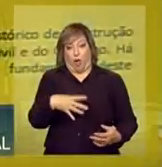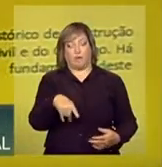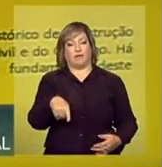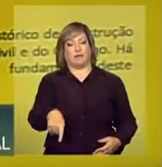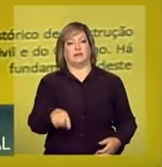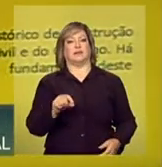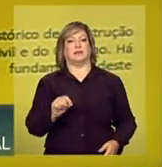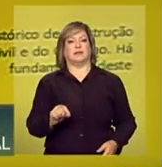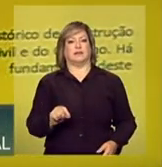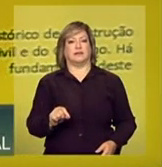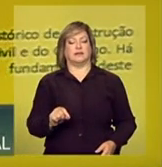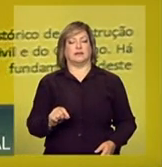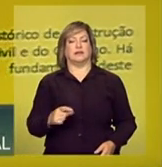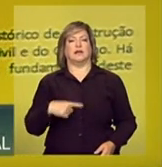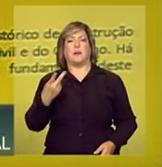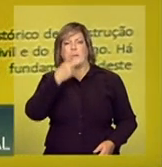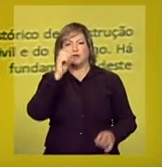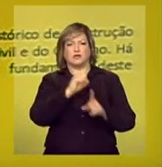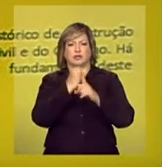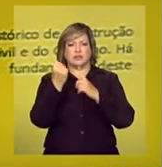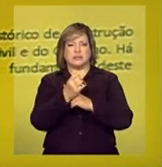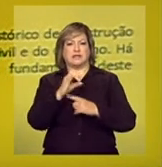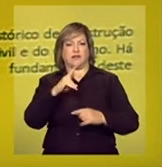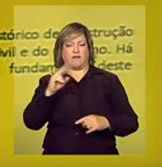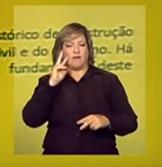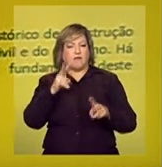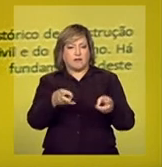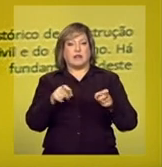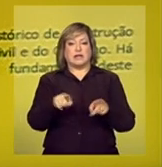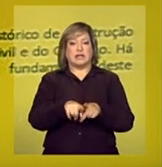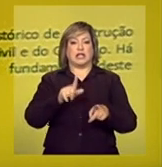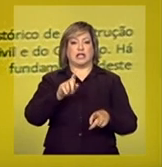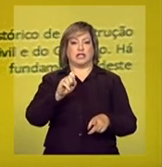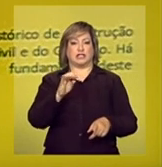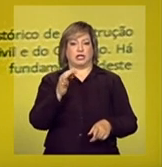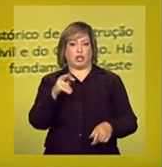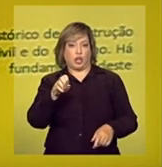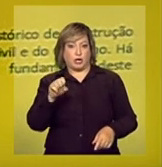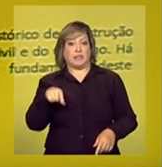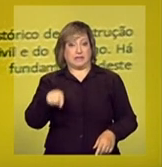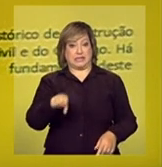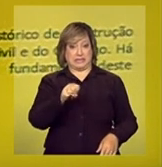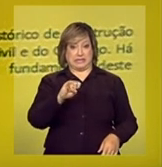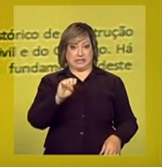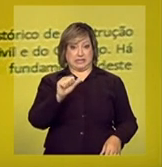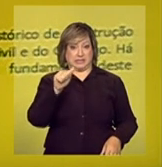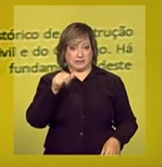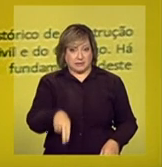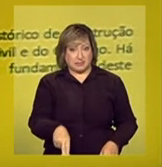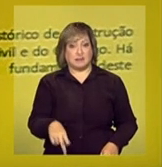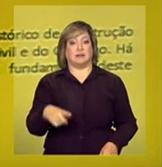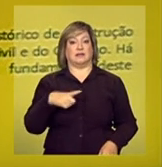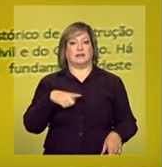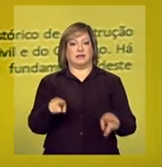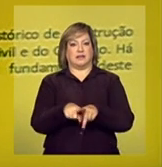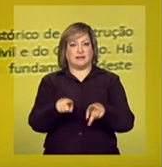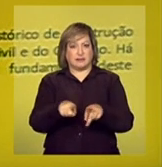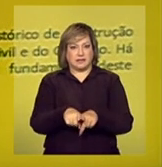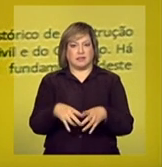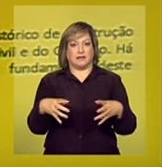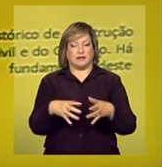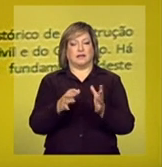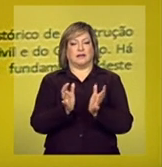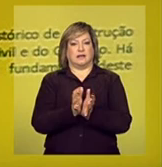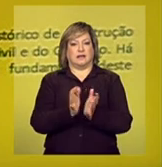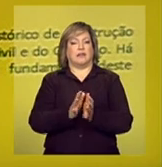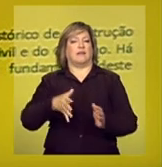da sociedade civil e dos gestores é que o CISAM é um sistema que orienta o Estado e que garante direitos. As falas são